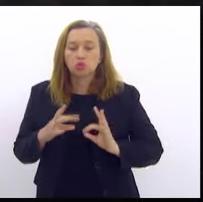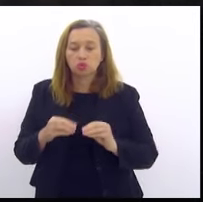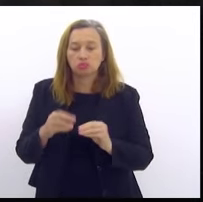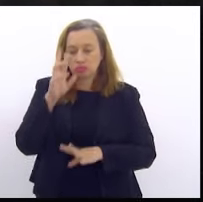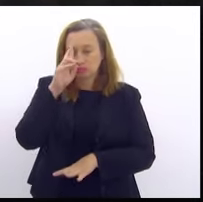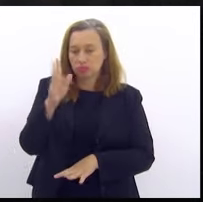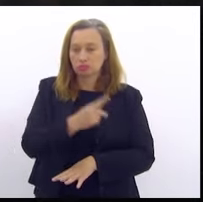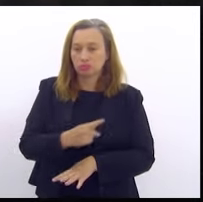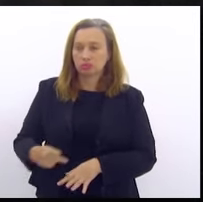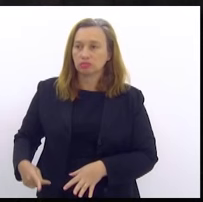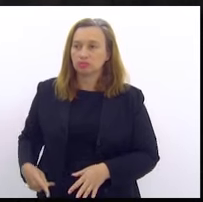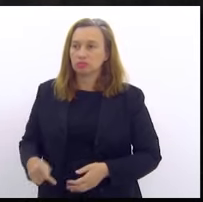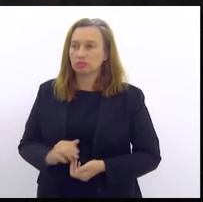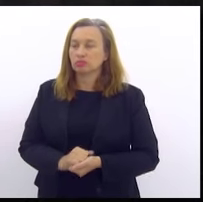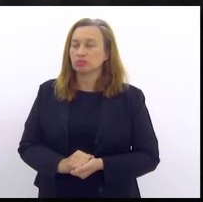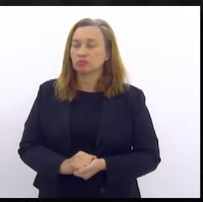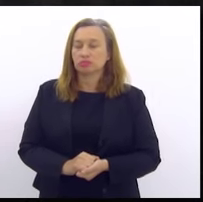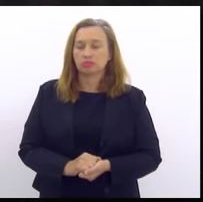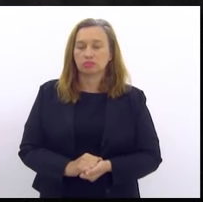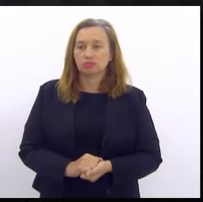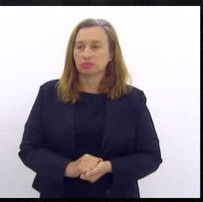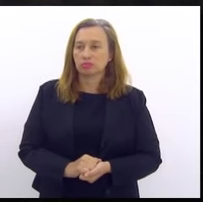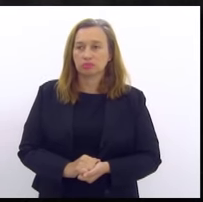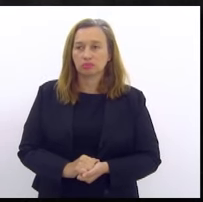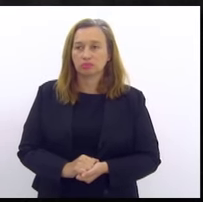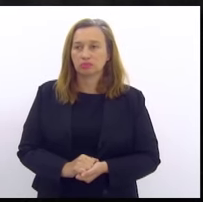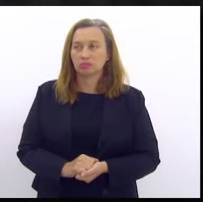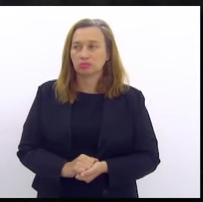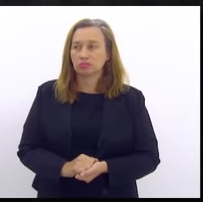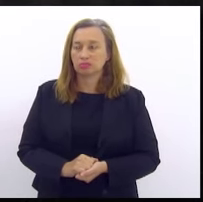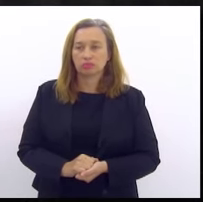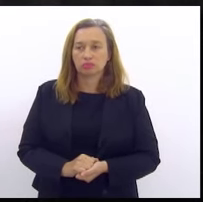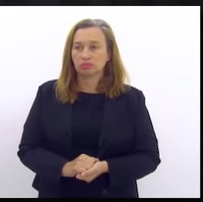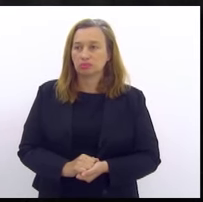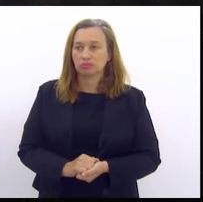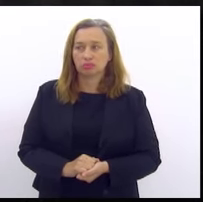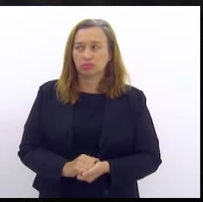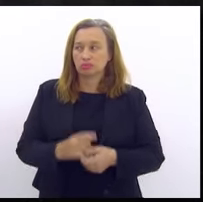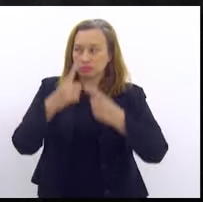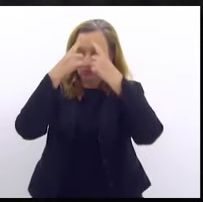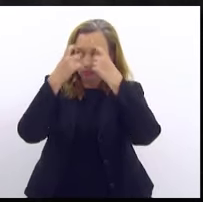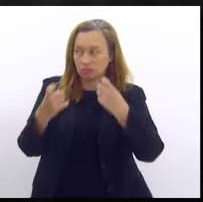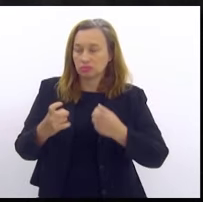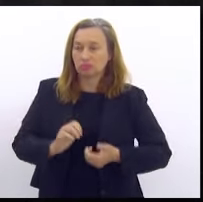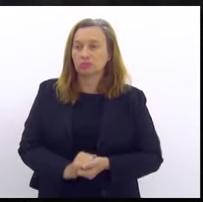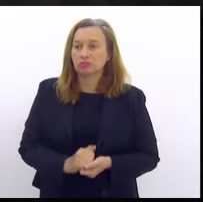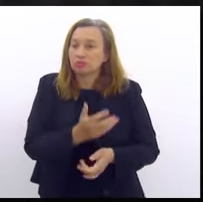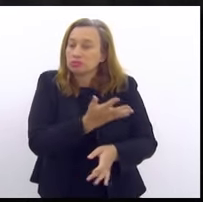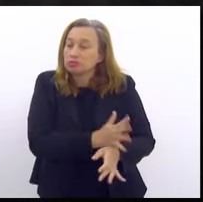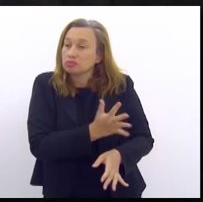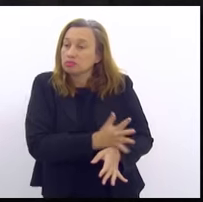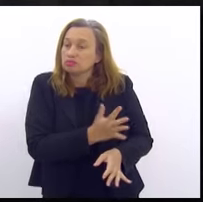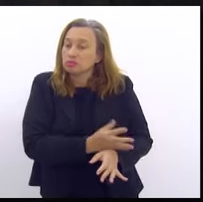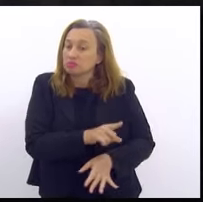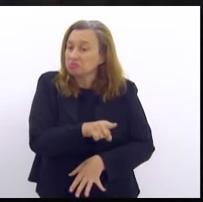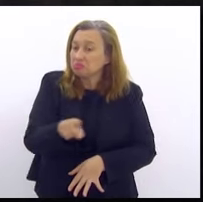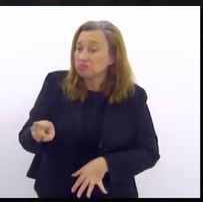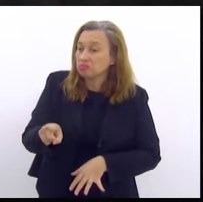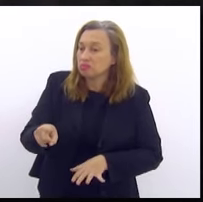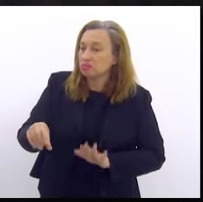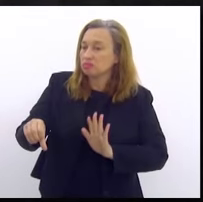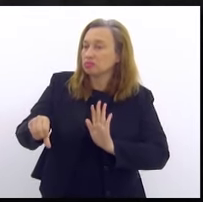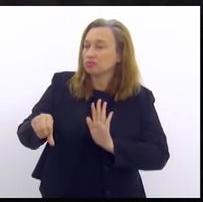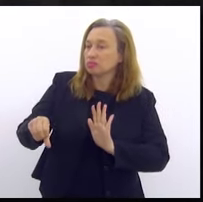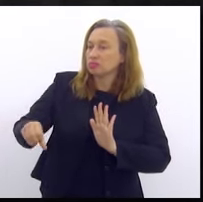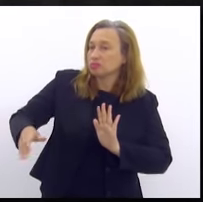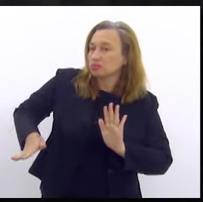presidente, é o requinte de crueldade que está sendo praticado por esses marginais e